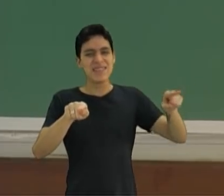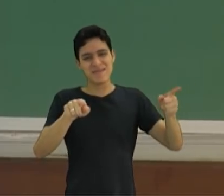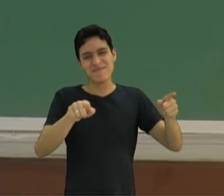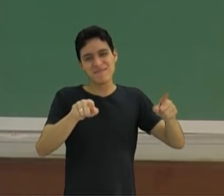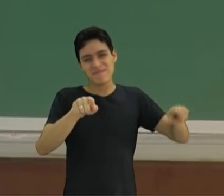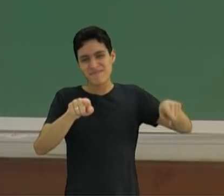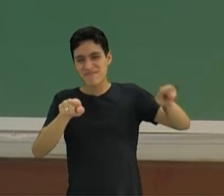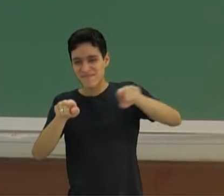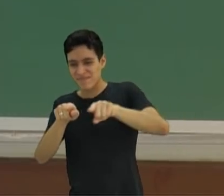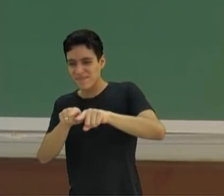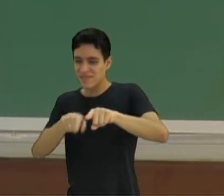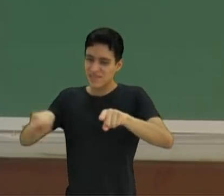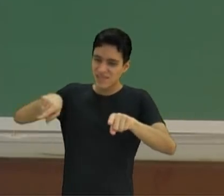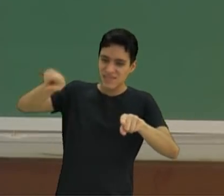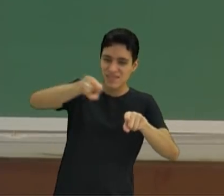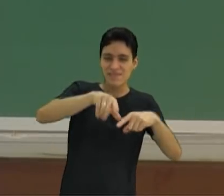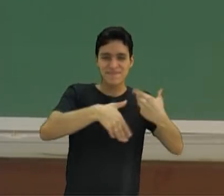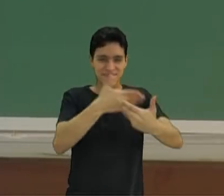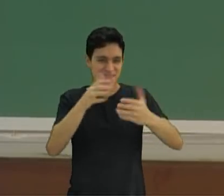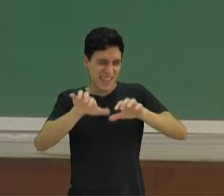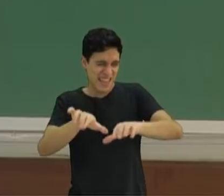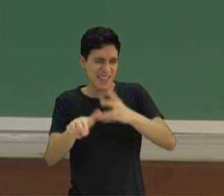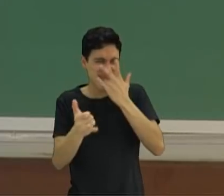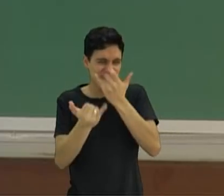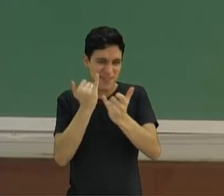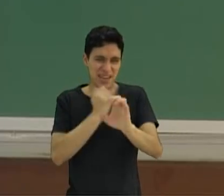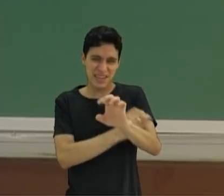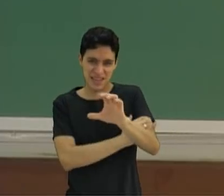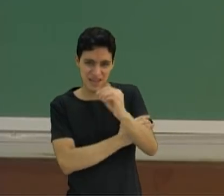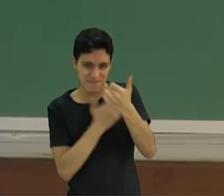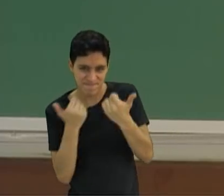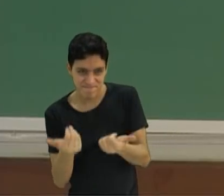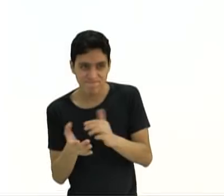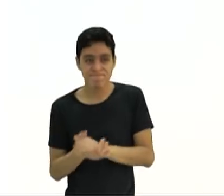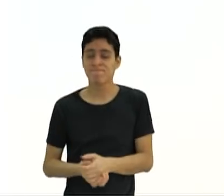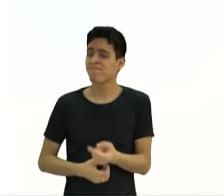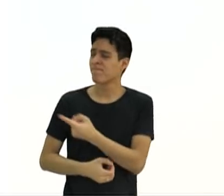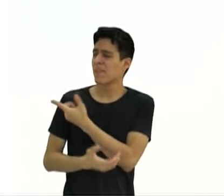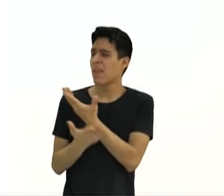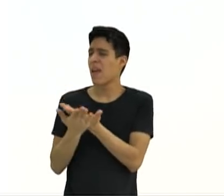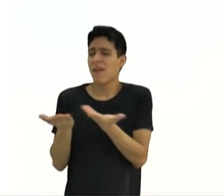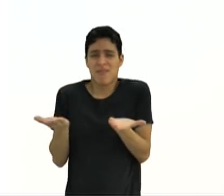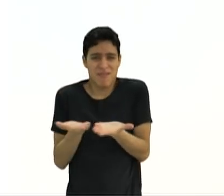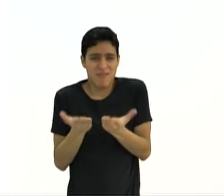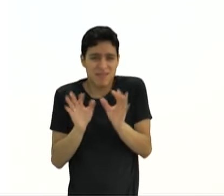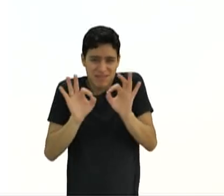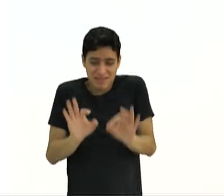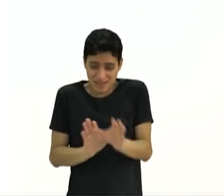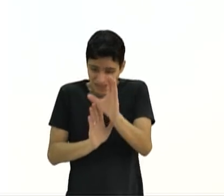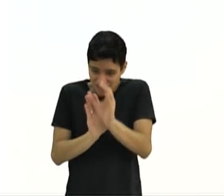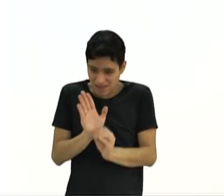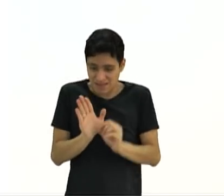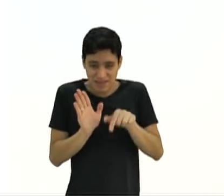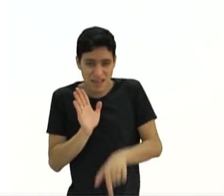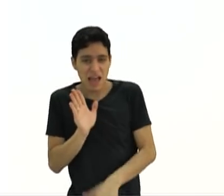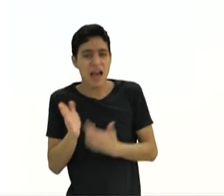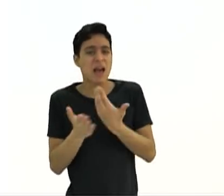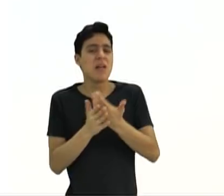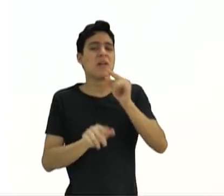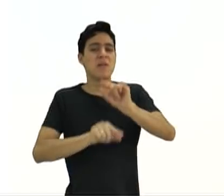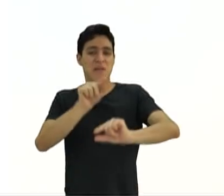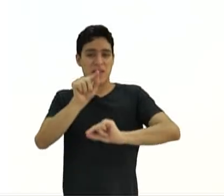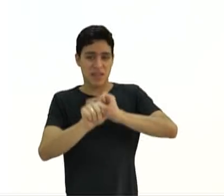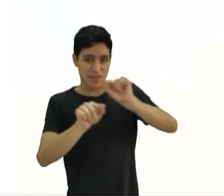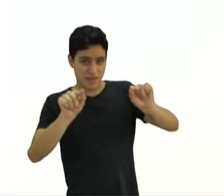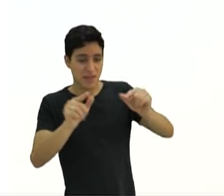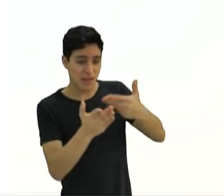bom? Então, gente, essa foi nossa aula de hoje, certo? O que a gente viu na nossa aula? Começamos lá